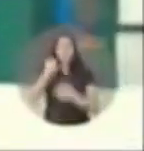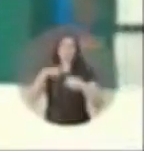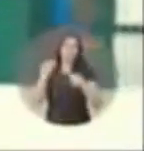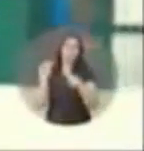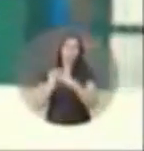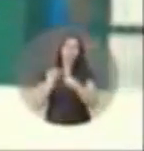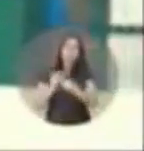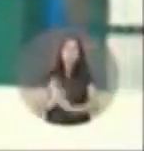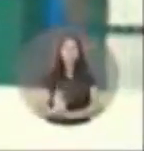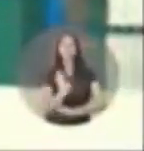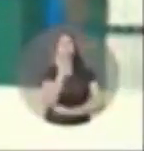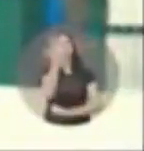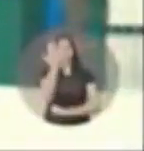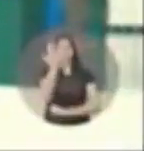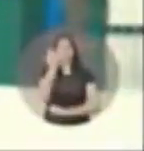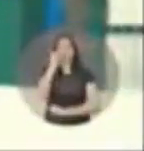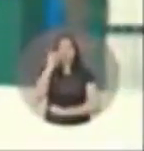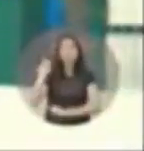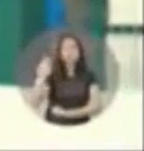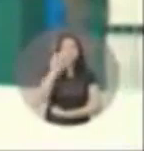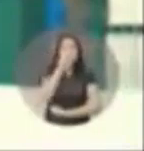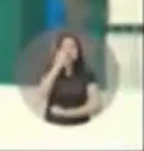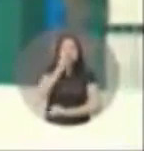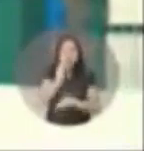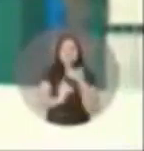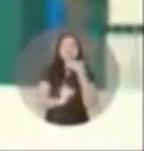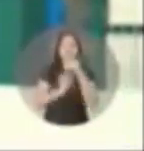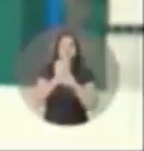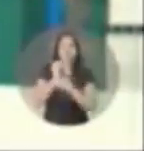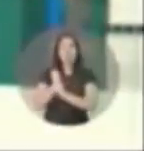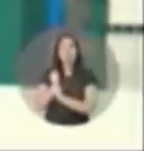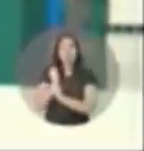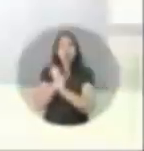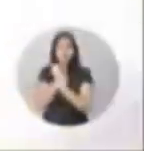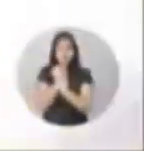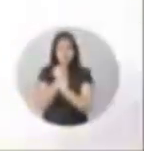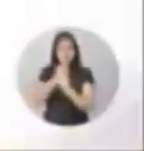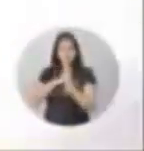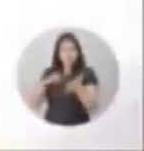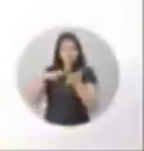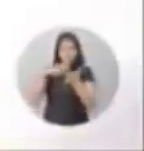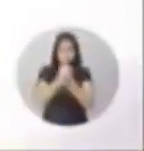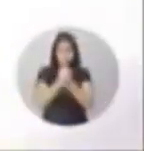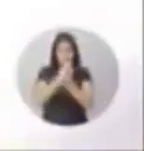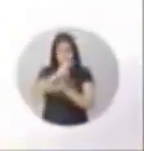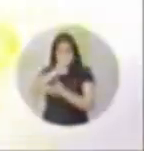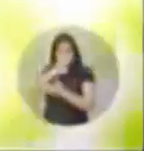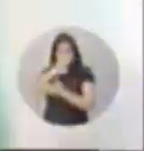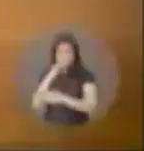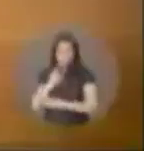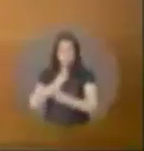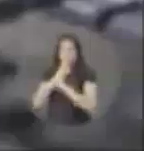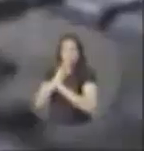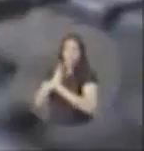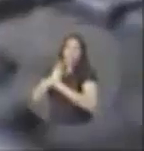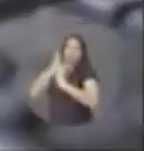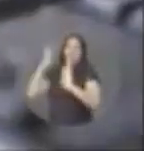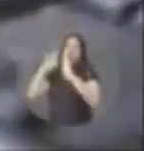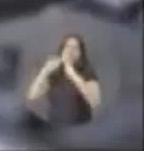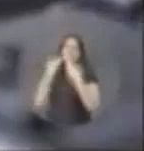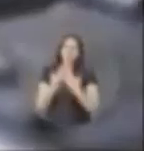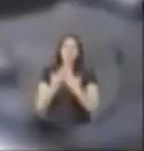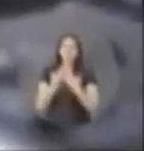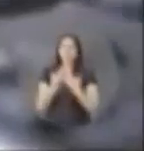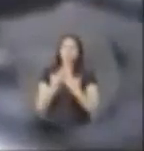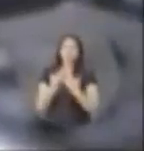preciso fazer acontecer. Veja alguns de nossos avanços nos últimos anos. Matrícula web, que acabou com a fila na porta